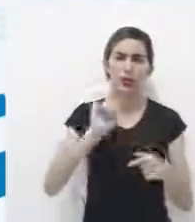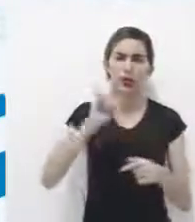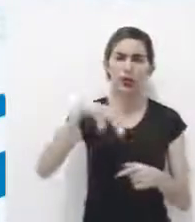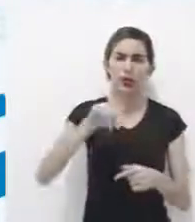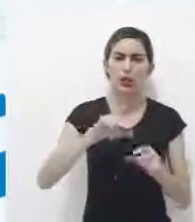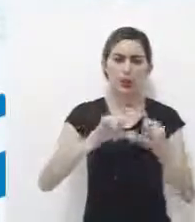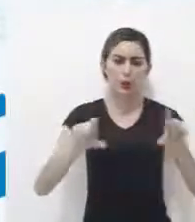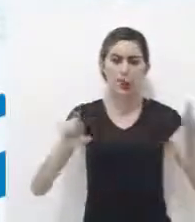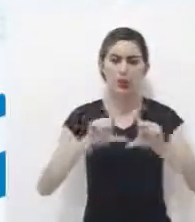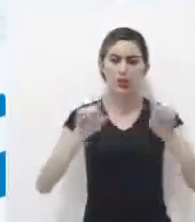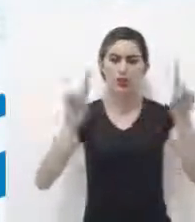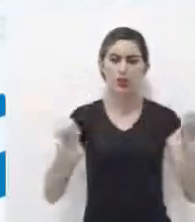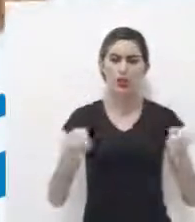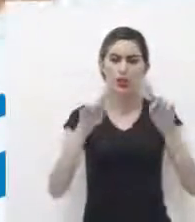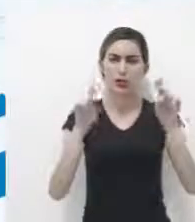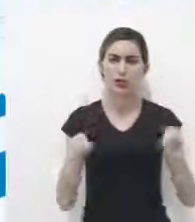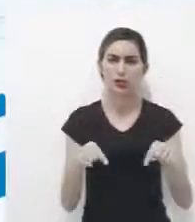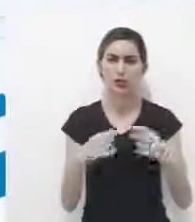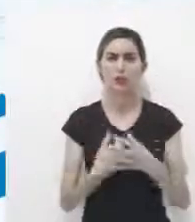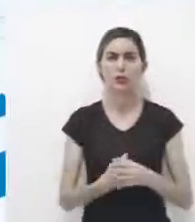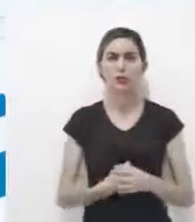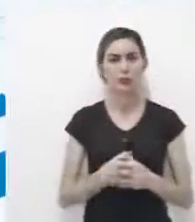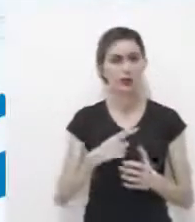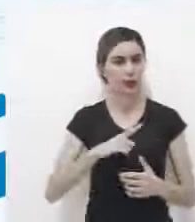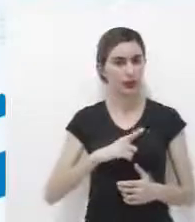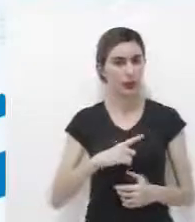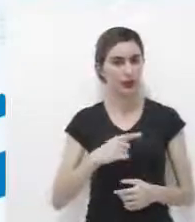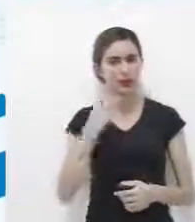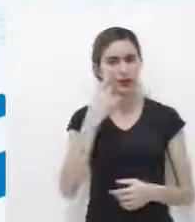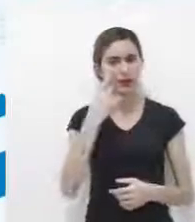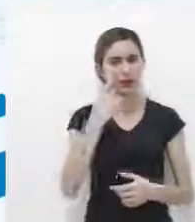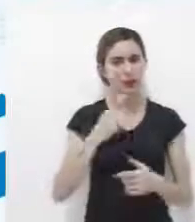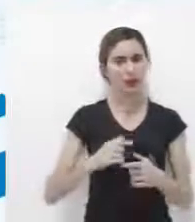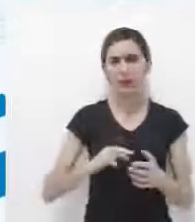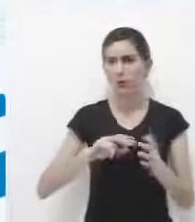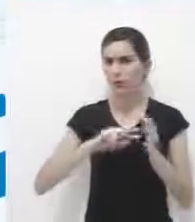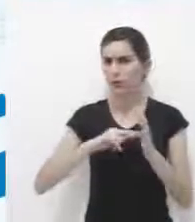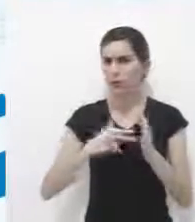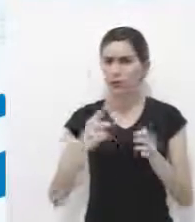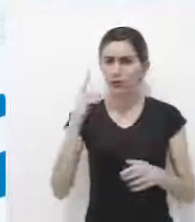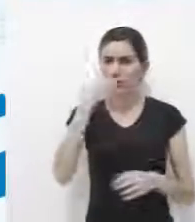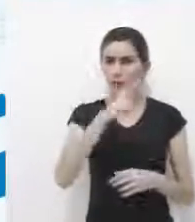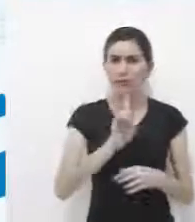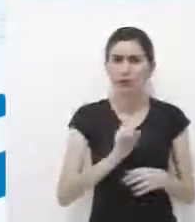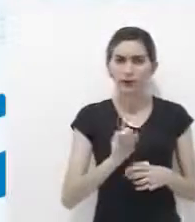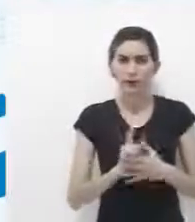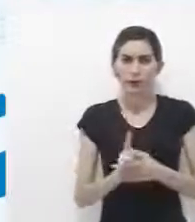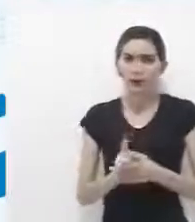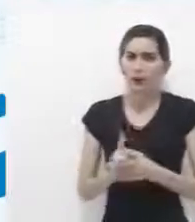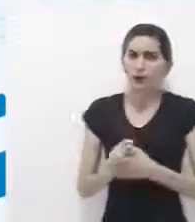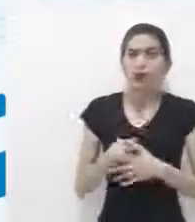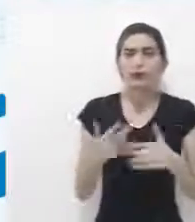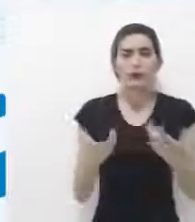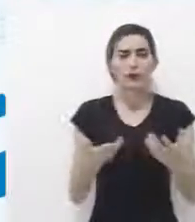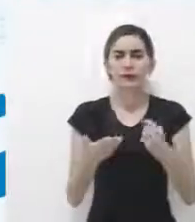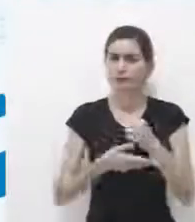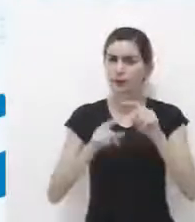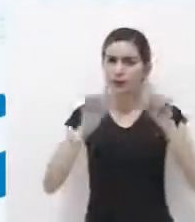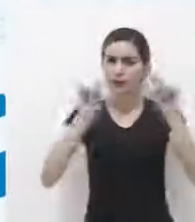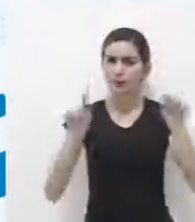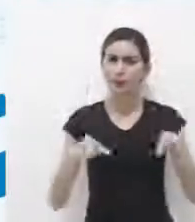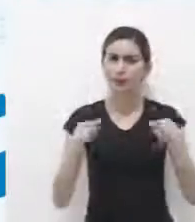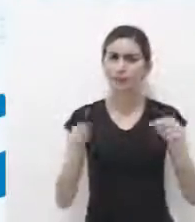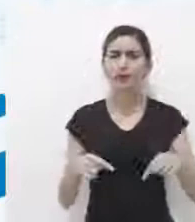com inequações. Tinha, tá bom? Você tinha, tá joia? Tem dificuldade nenhuma, porque basicamente